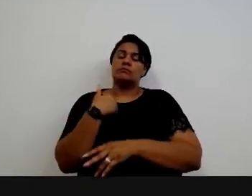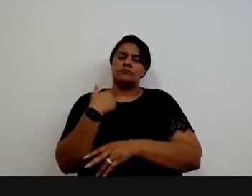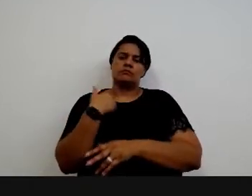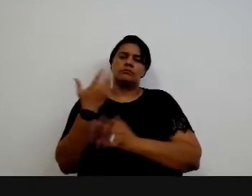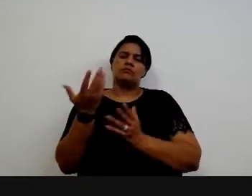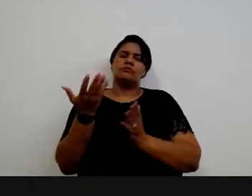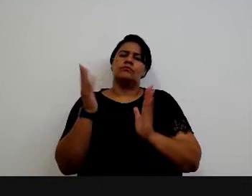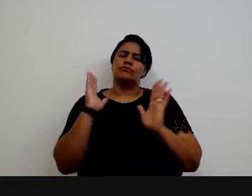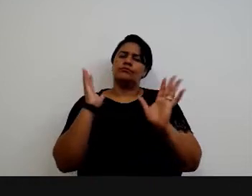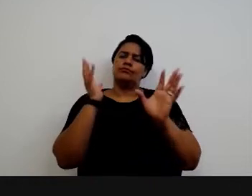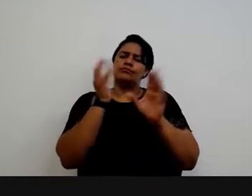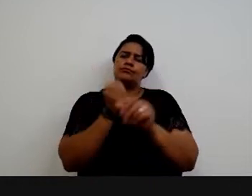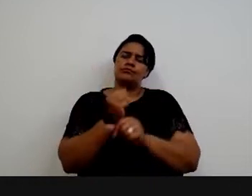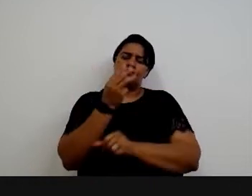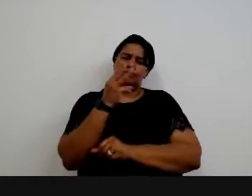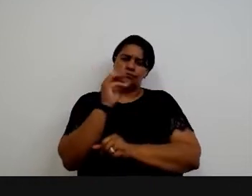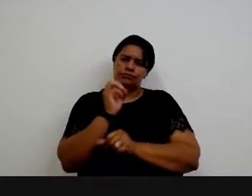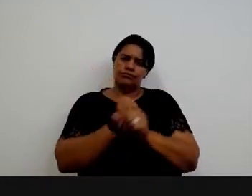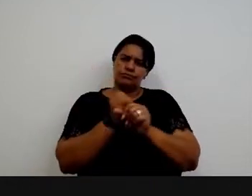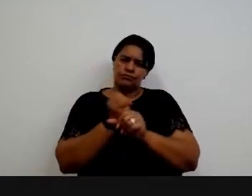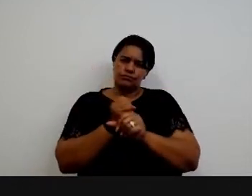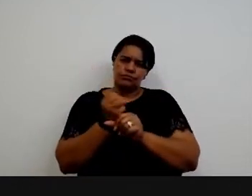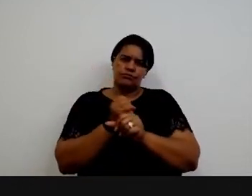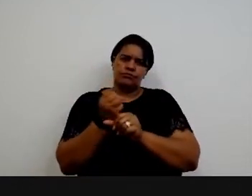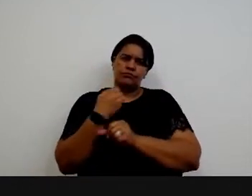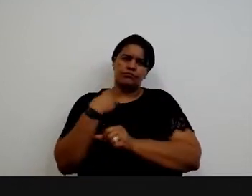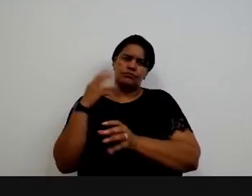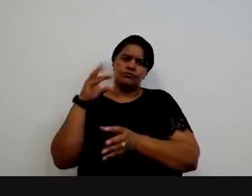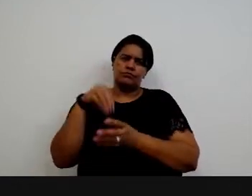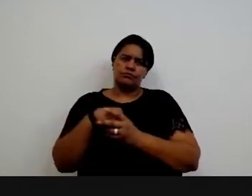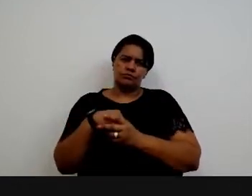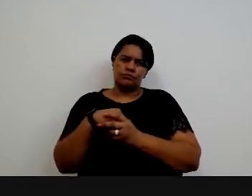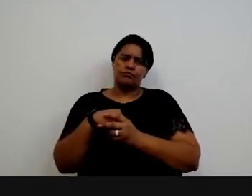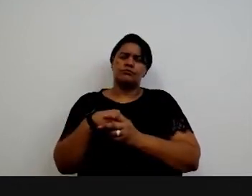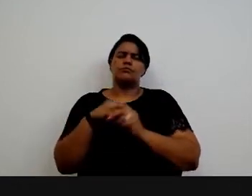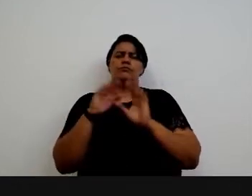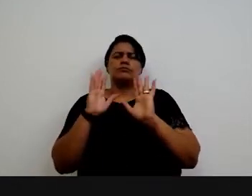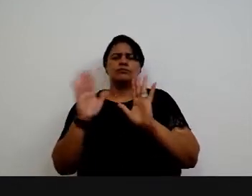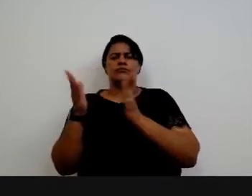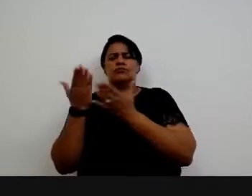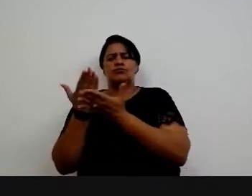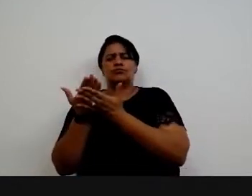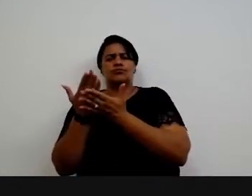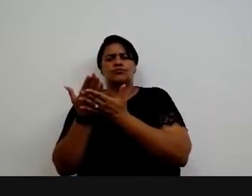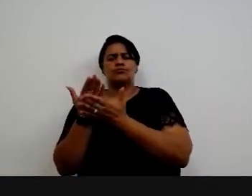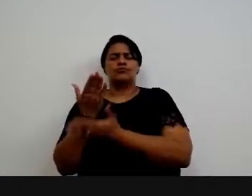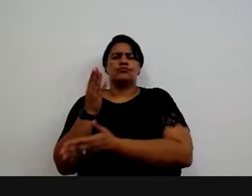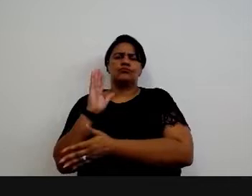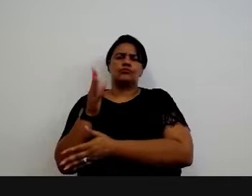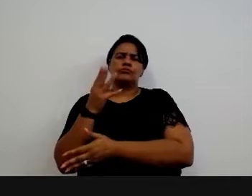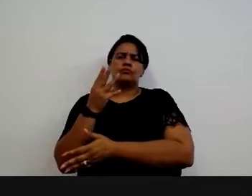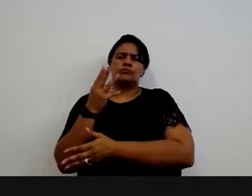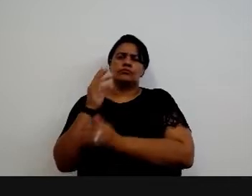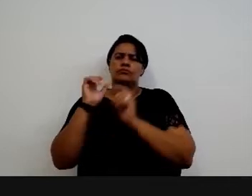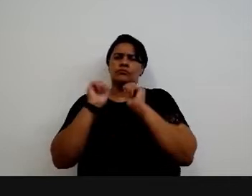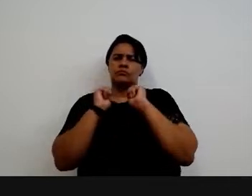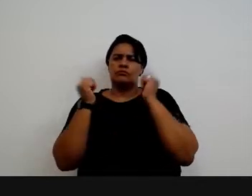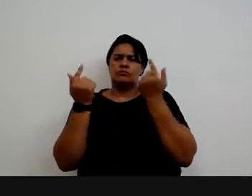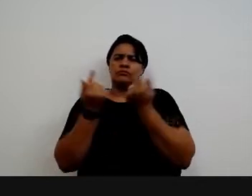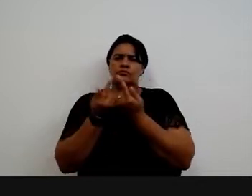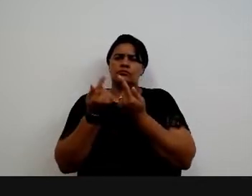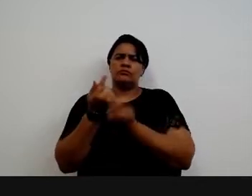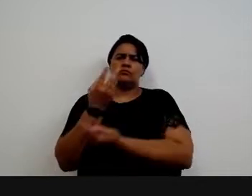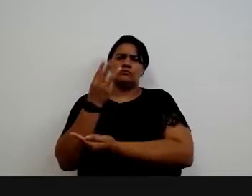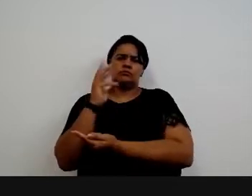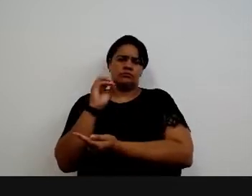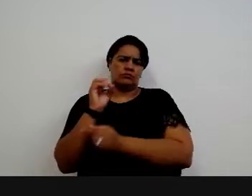num parlamento há mais de 30 anos, na escola há quase 30 anos, mas na Assembleia de Minas já passa